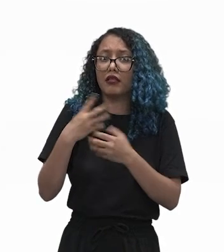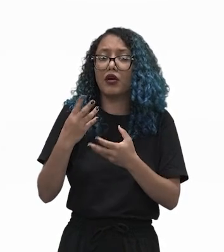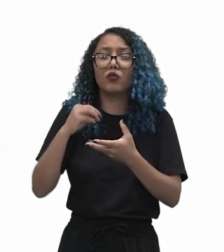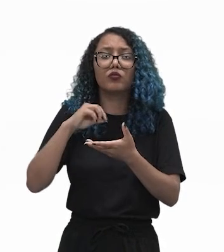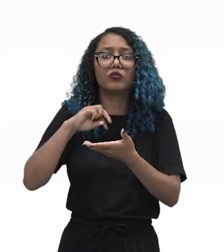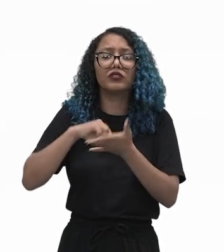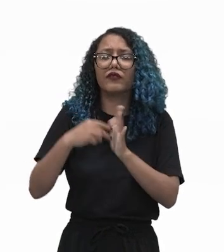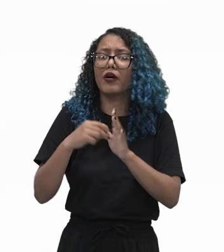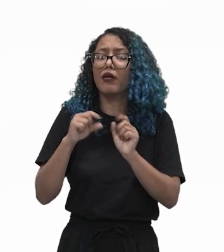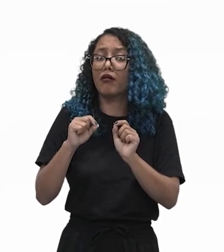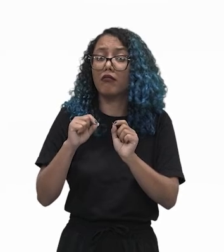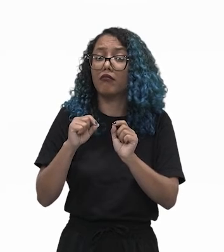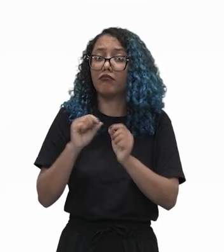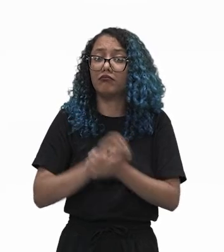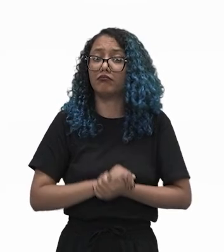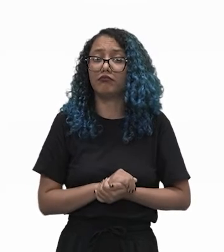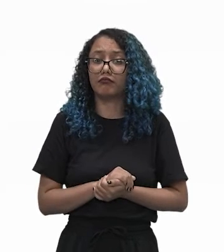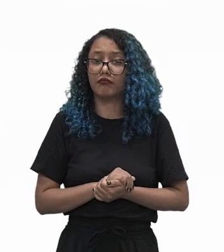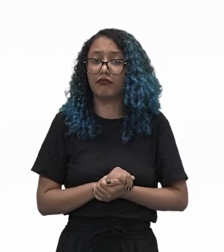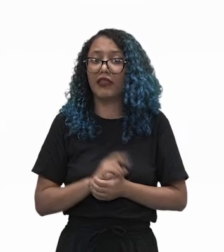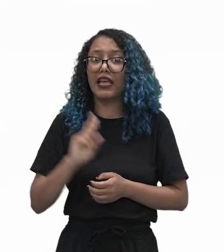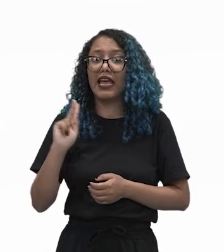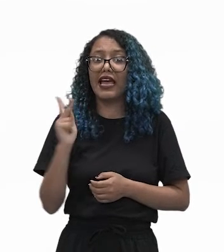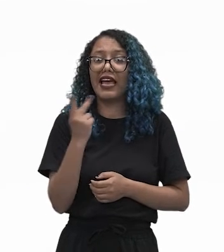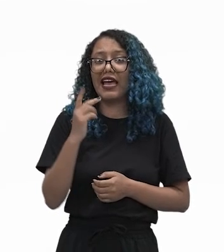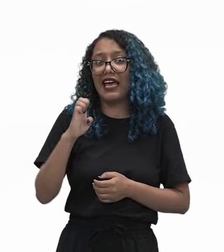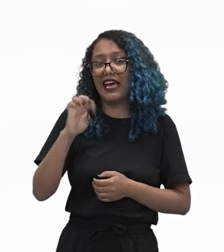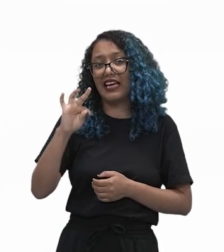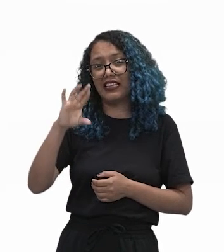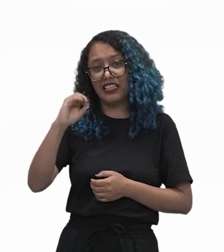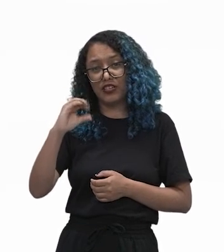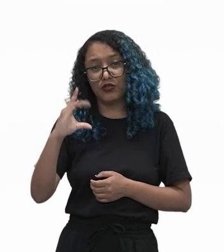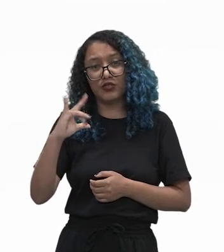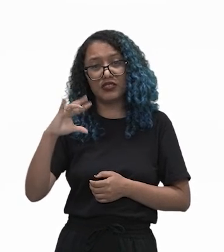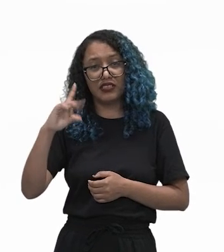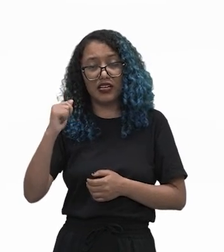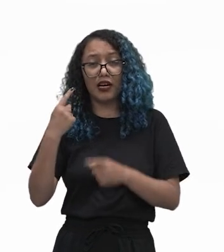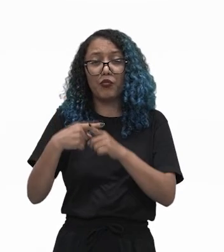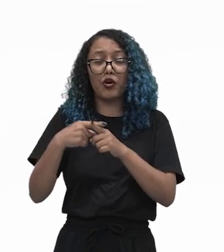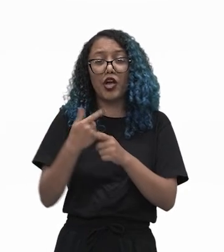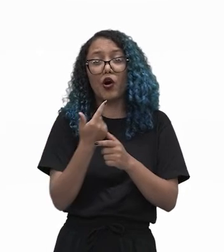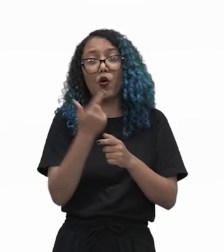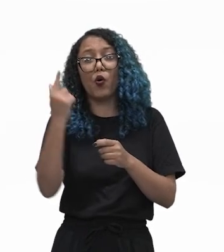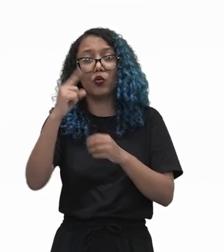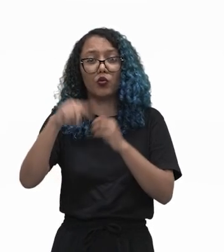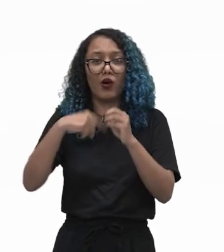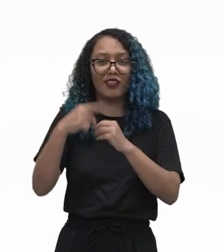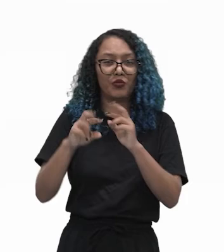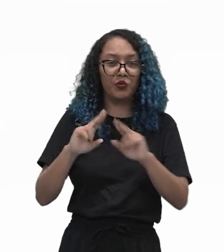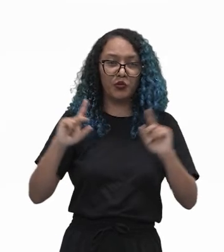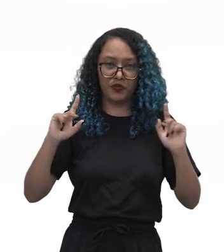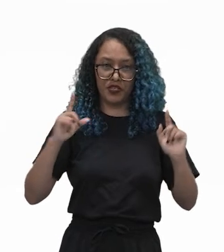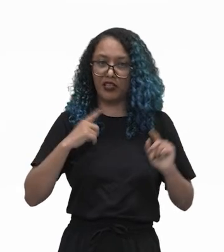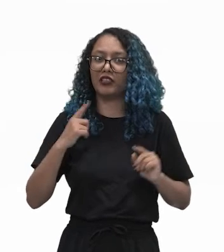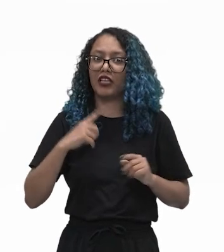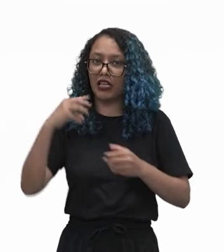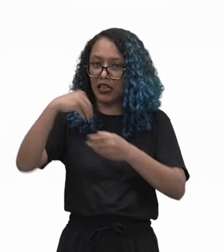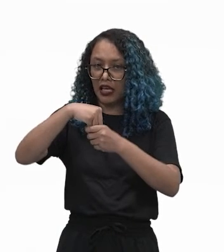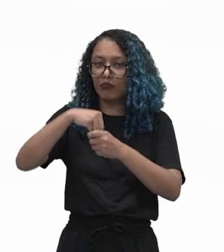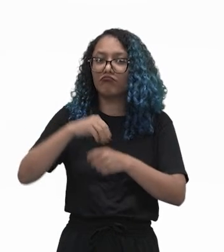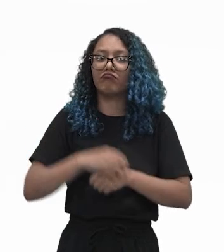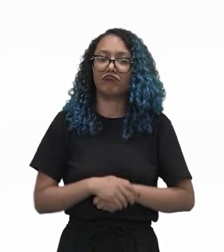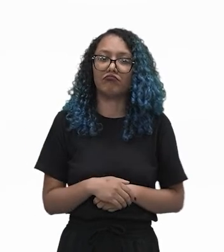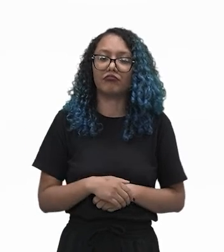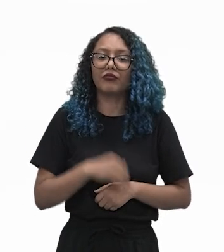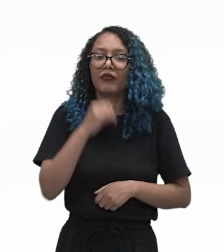cadeia heterocíclica, uma cadeia que se fechou com um elemento diferente, certo? Observem aqui.